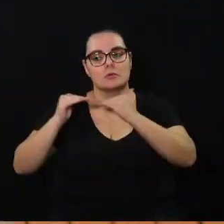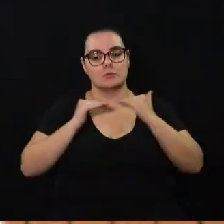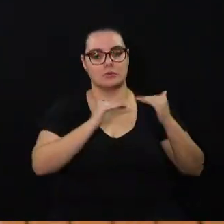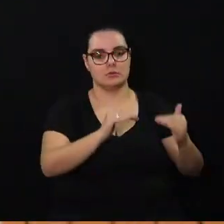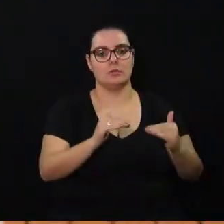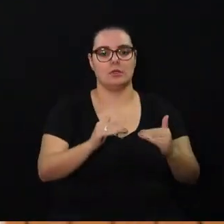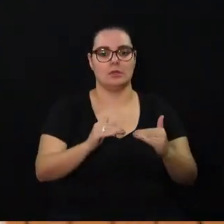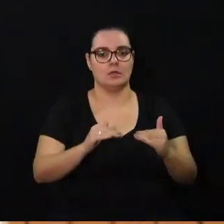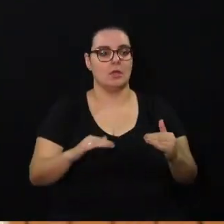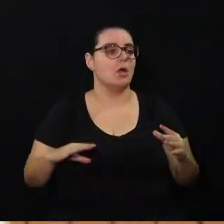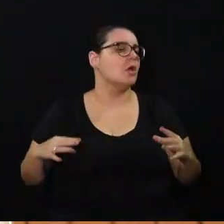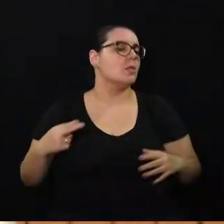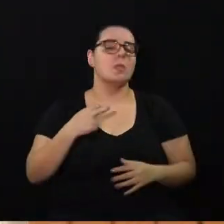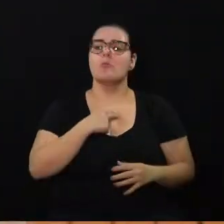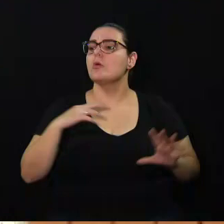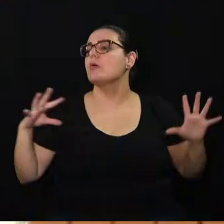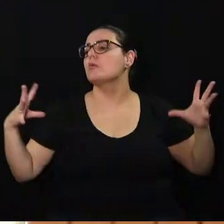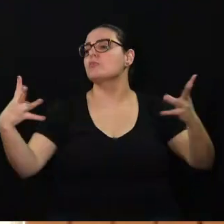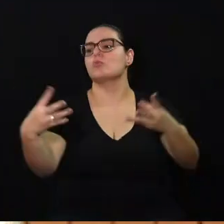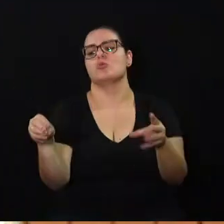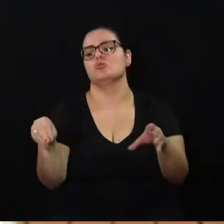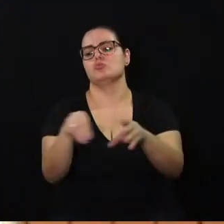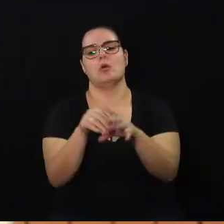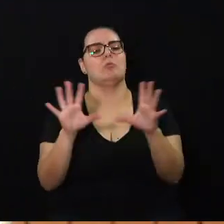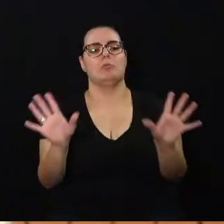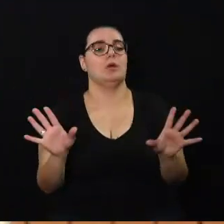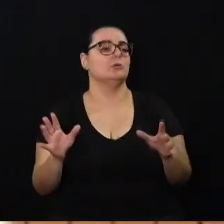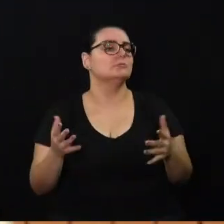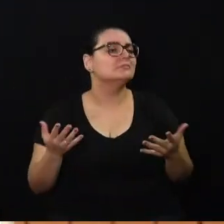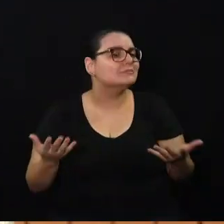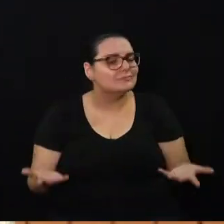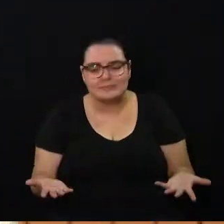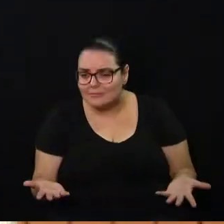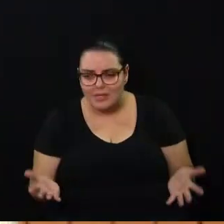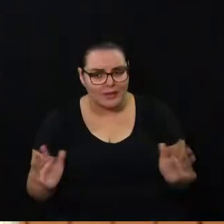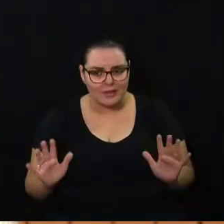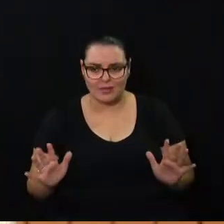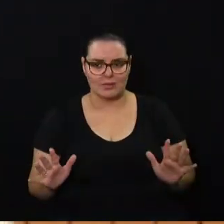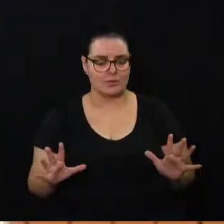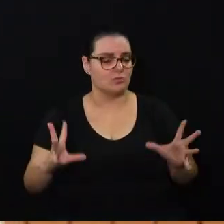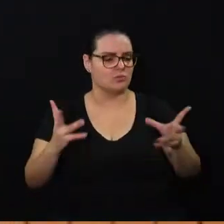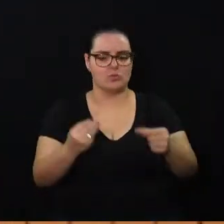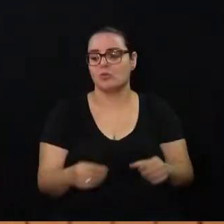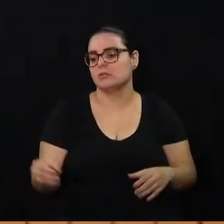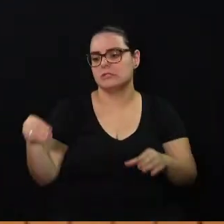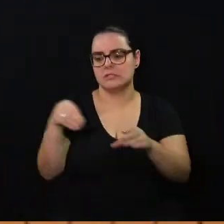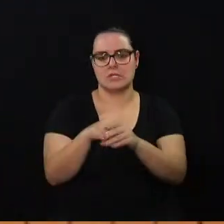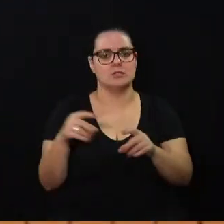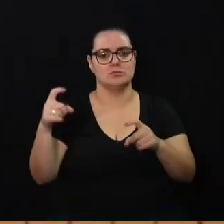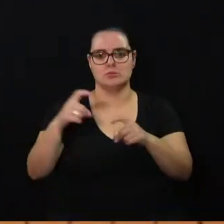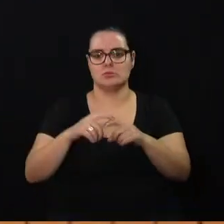psiquiatria usar todos eles ou entender que todo mundo deva estar dentro de um consultório médico tá